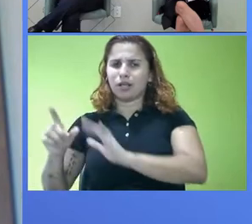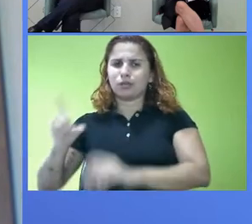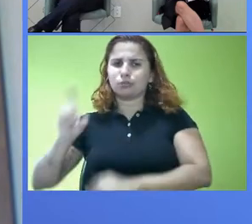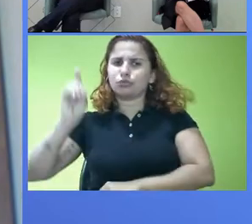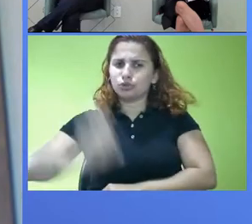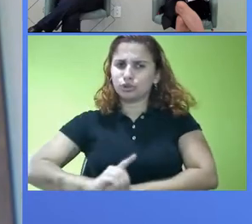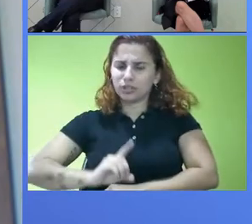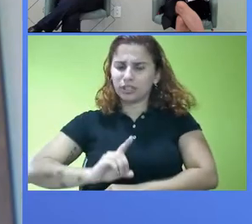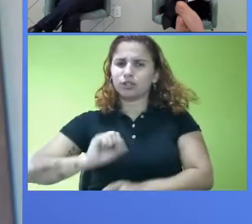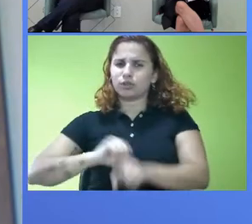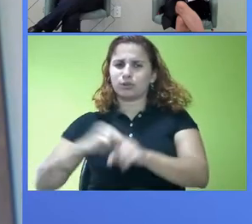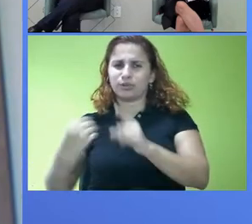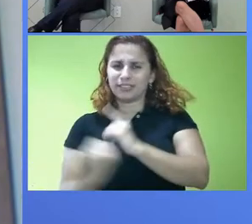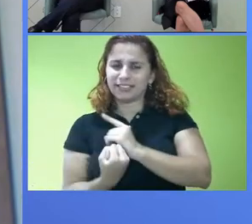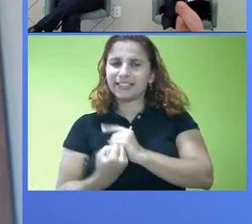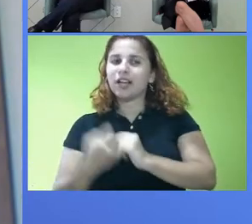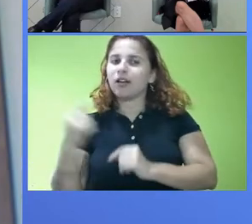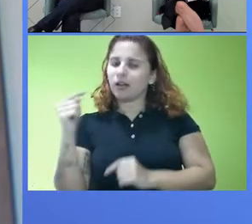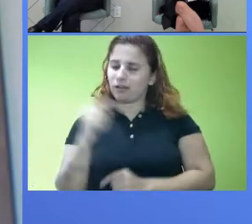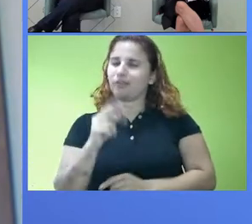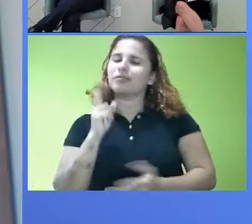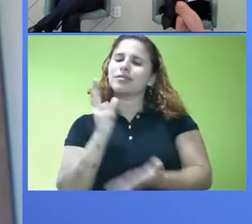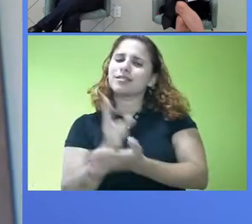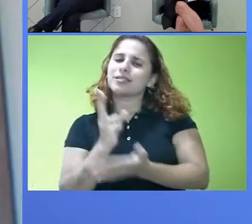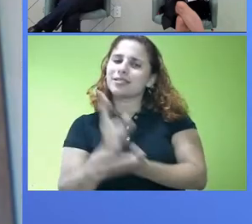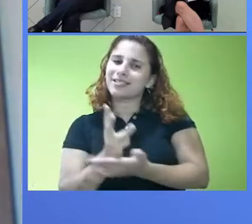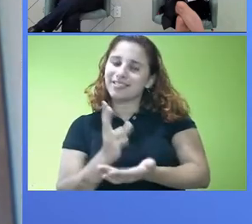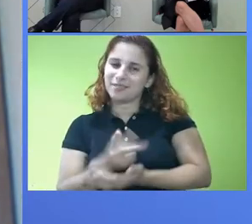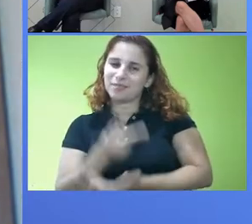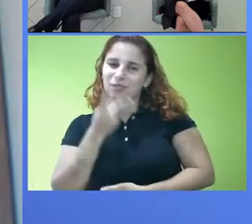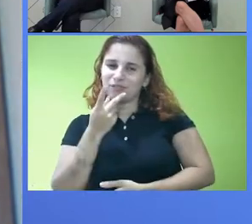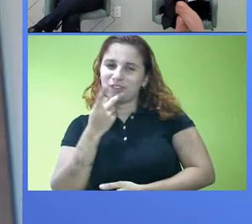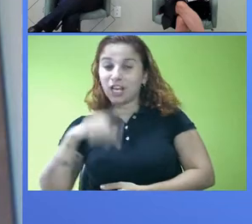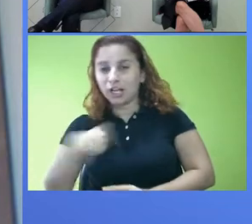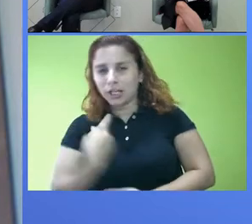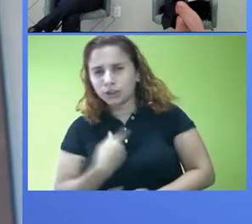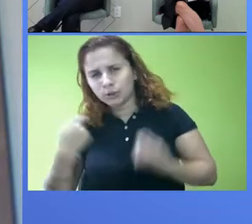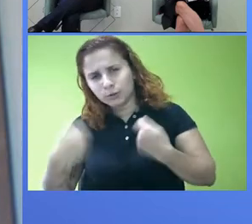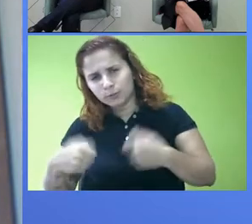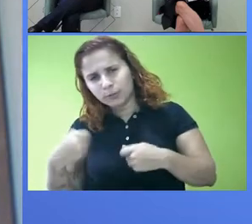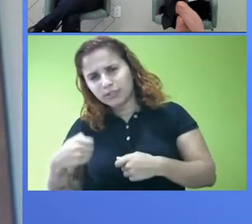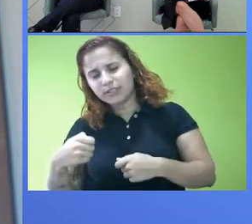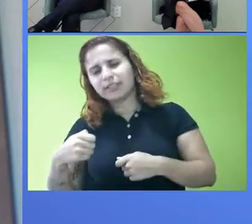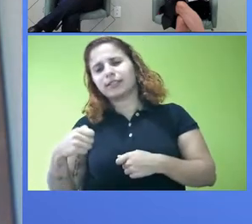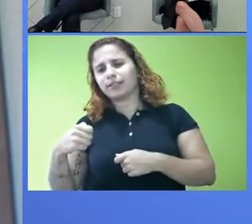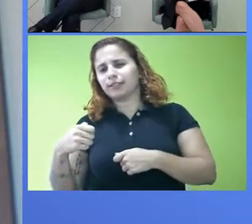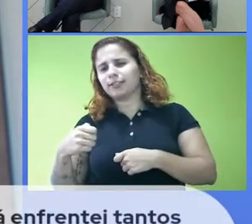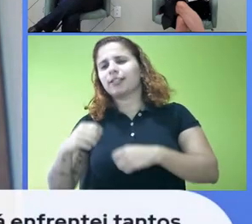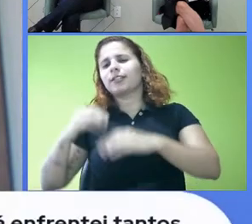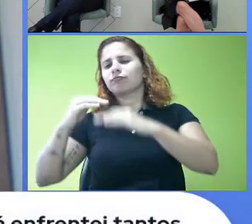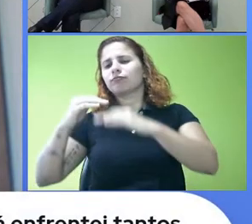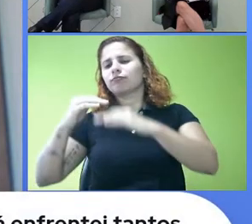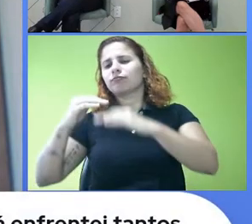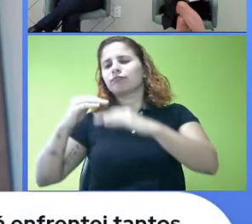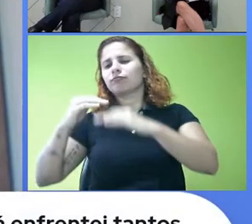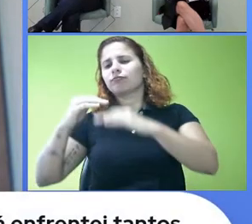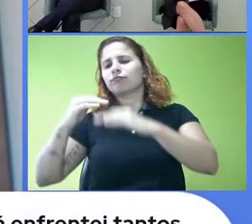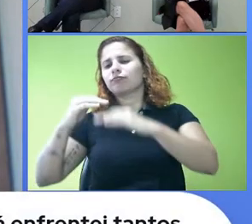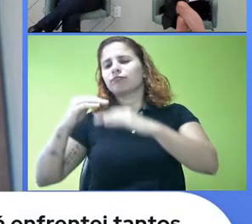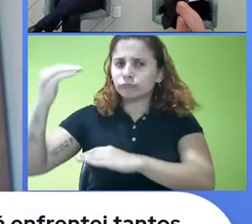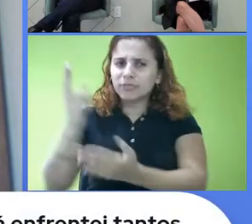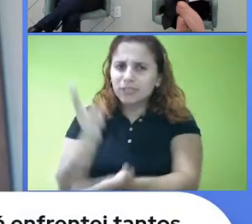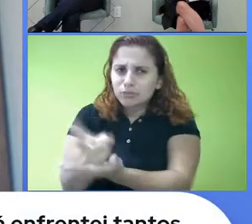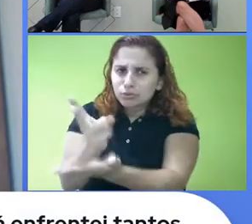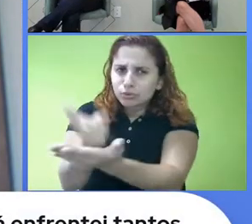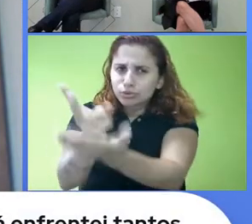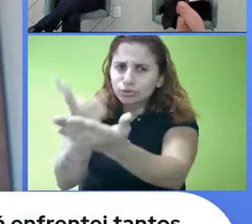sempre ressalta essa ideia de que, olha, agora nós precisamos de caminhar para essa outra fase, que é da inclusão no trabalho, porque isso